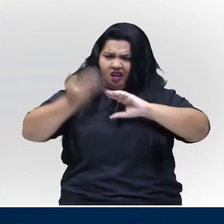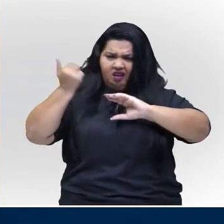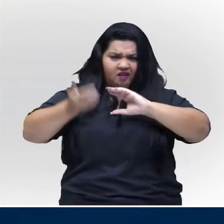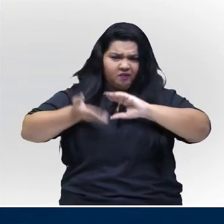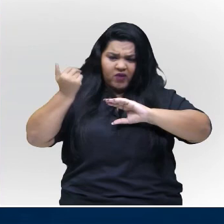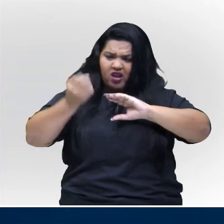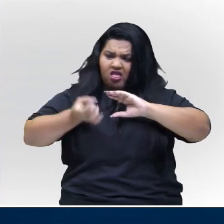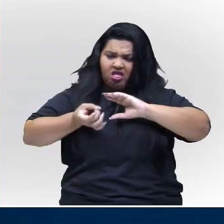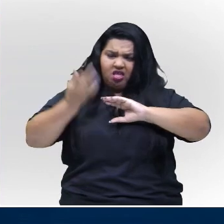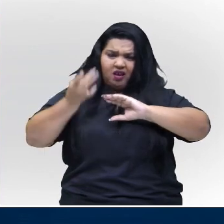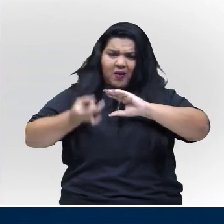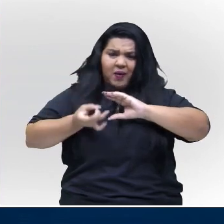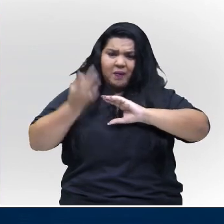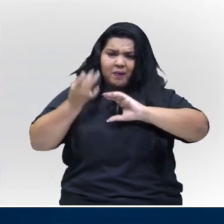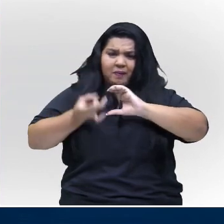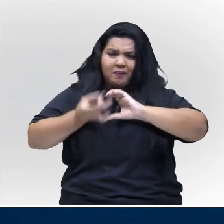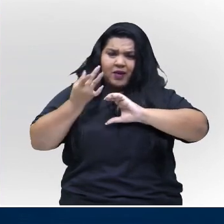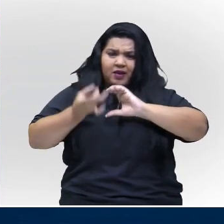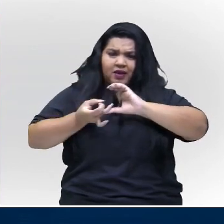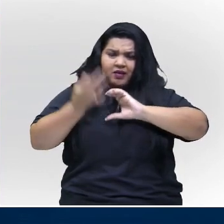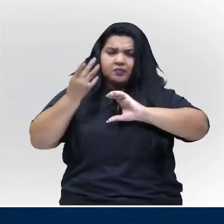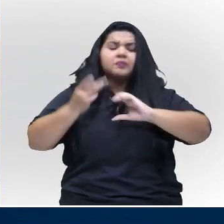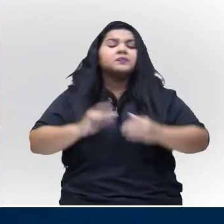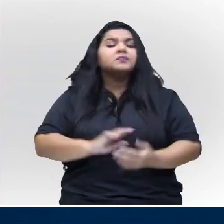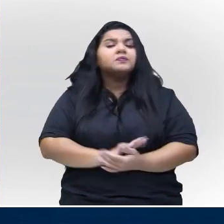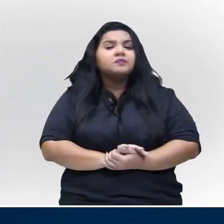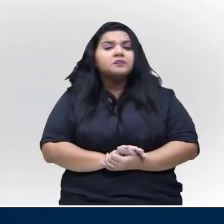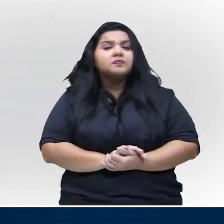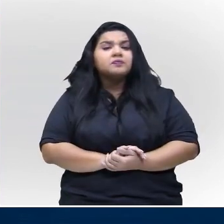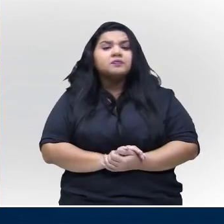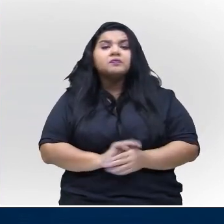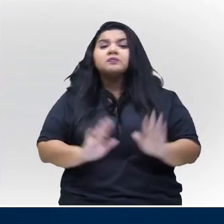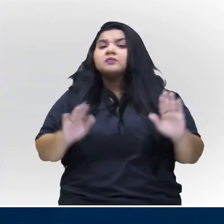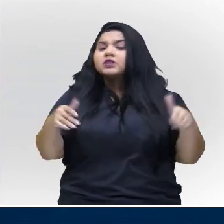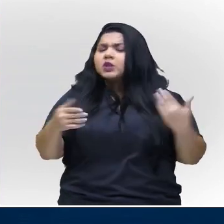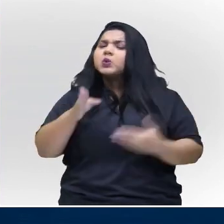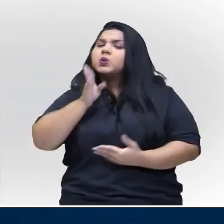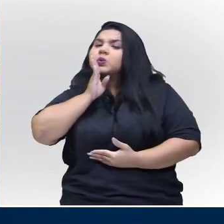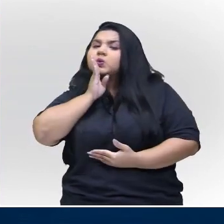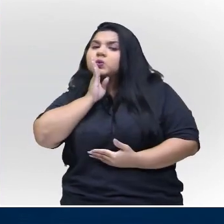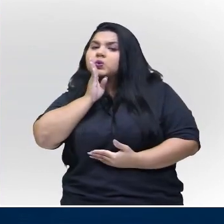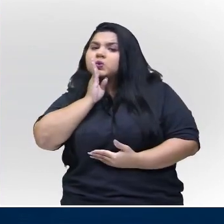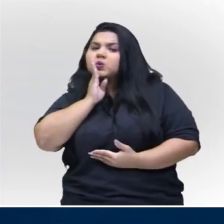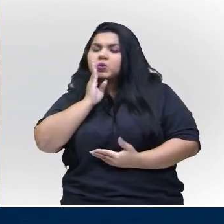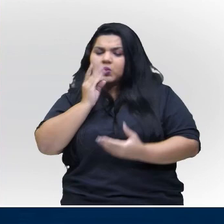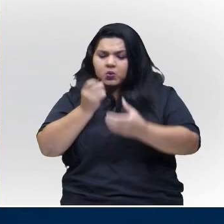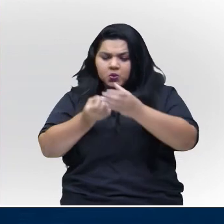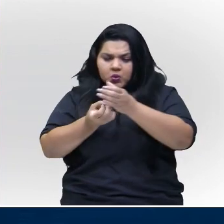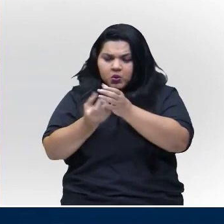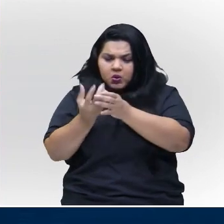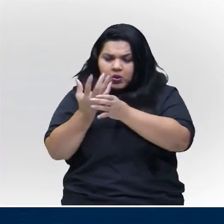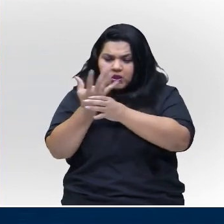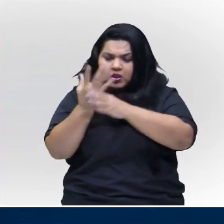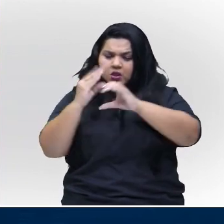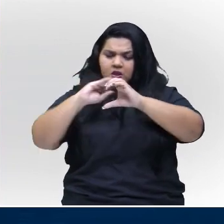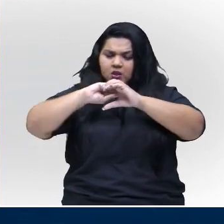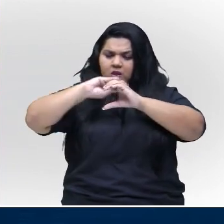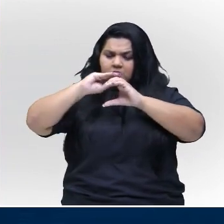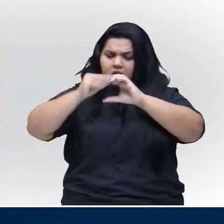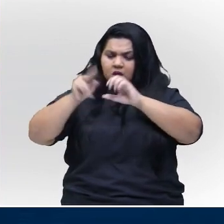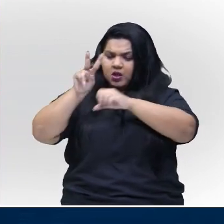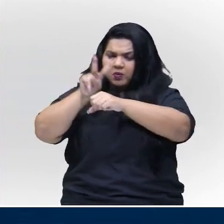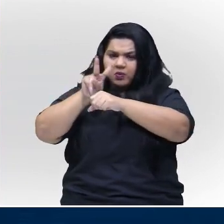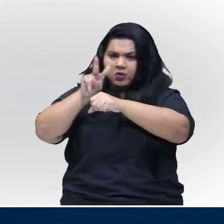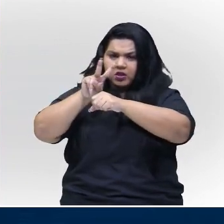libera ali a saída daquela substância. Então, a gente conheceu ali essa formação ali dessa membrana que protege a